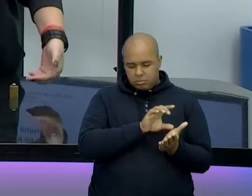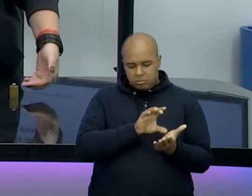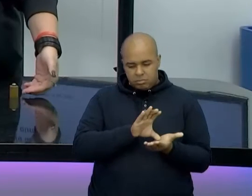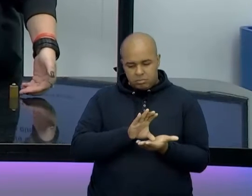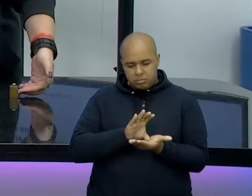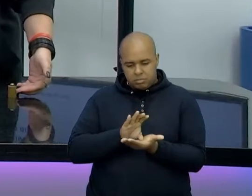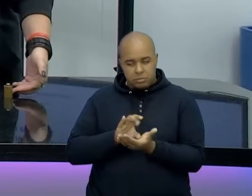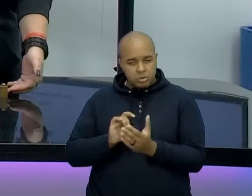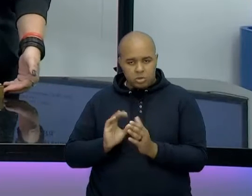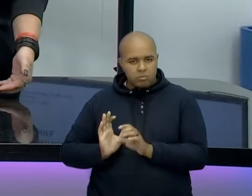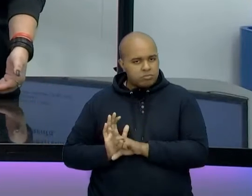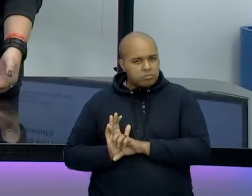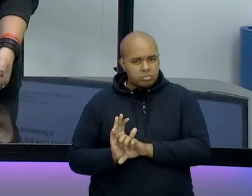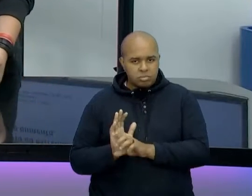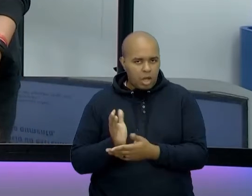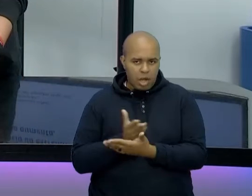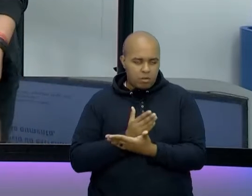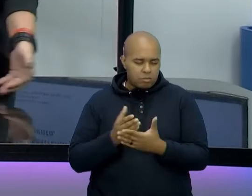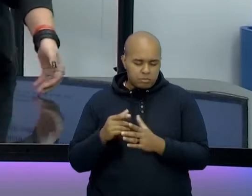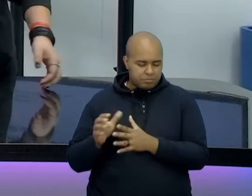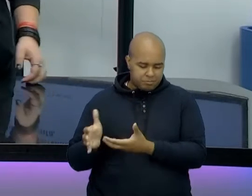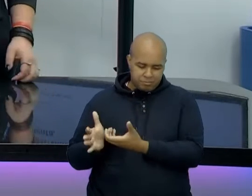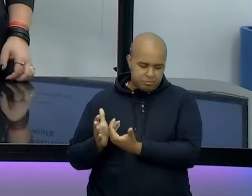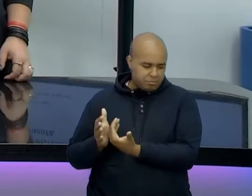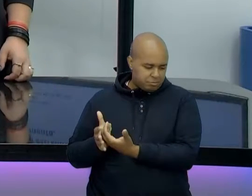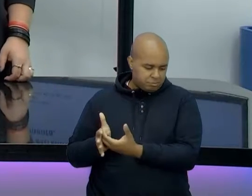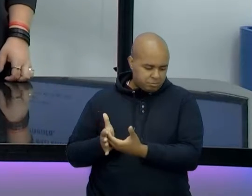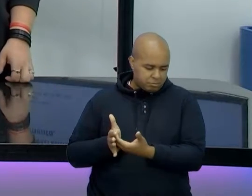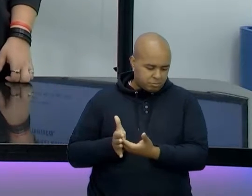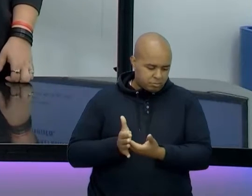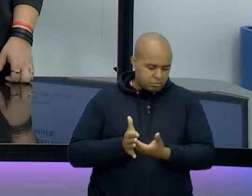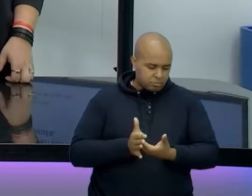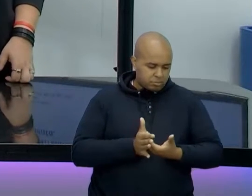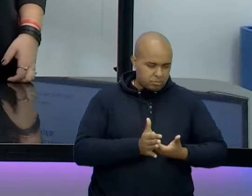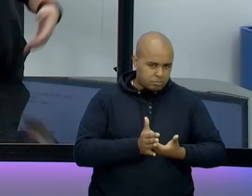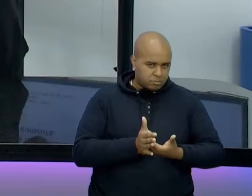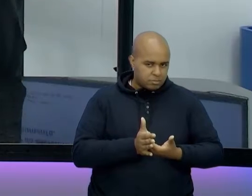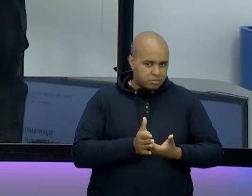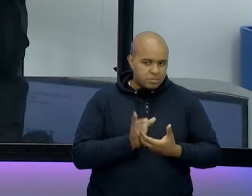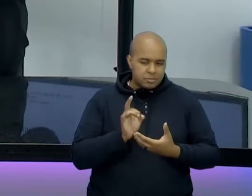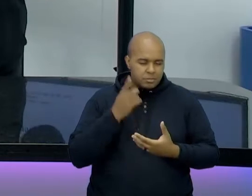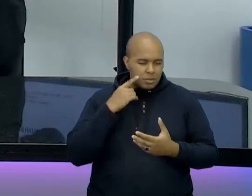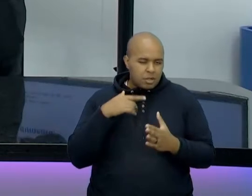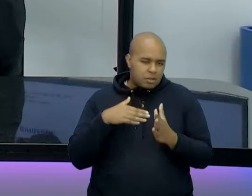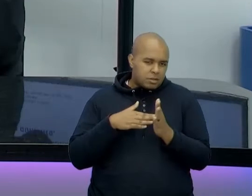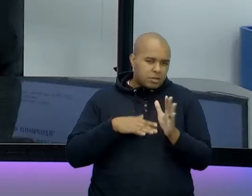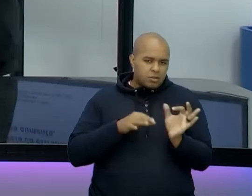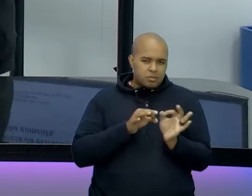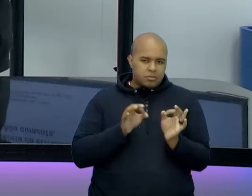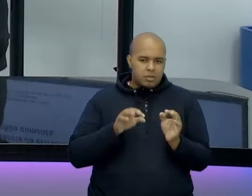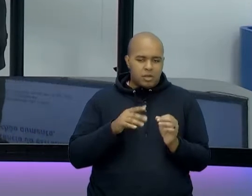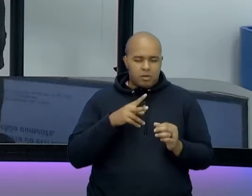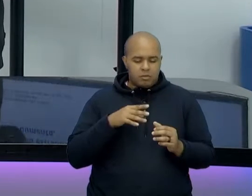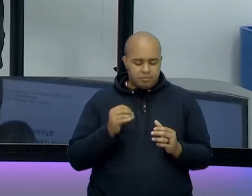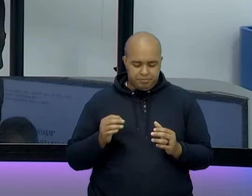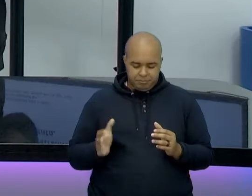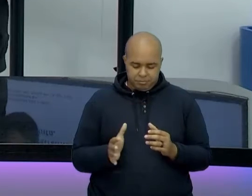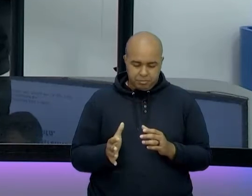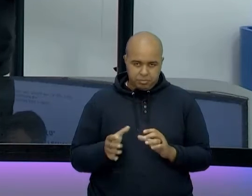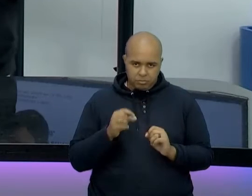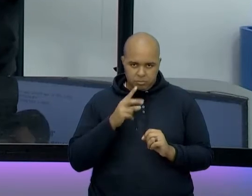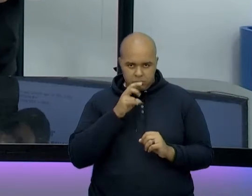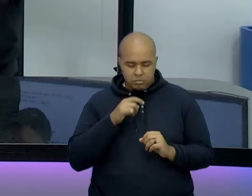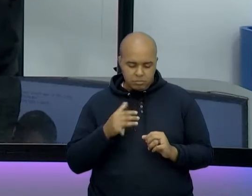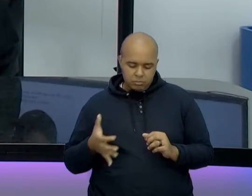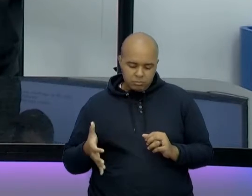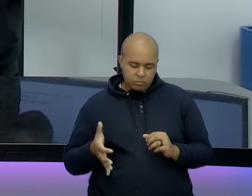movimento de empurrar um objeto que vai justamente, as únicas forças que você vai ter atuando é a força de empurrar e a